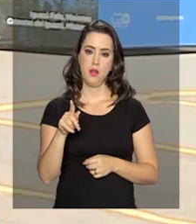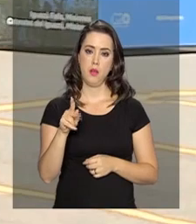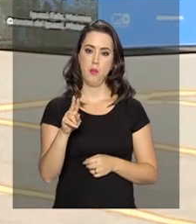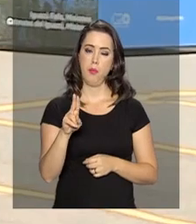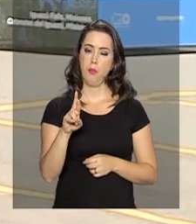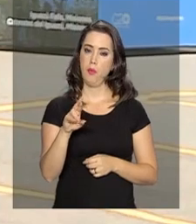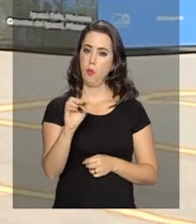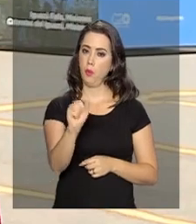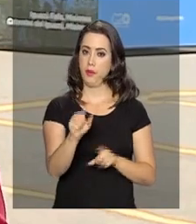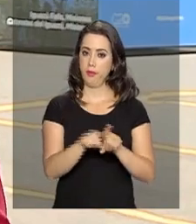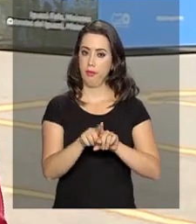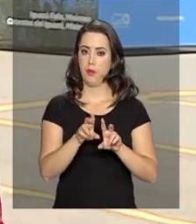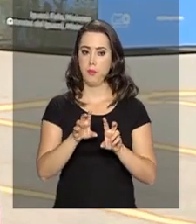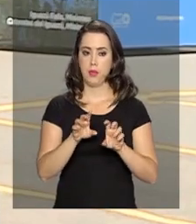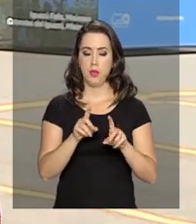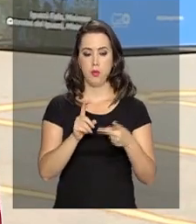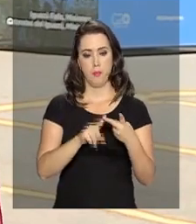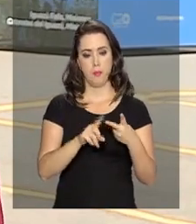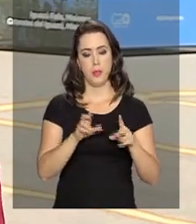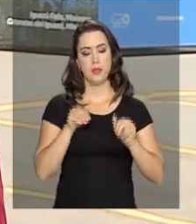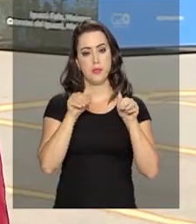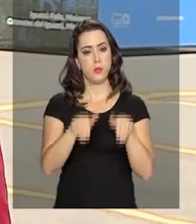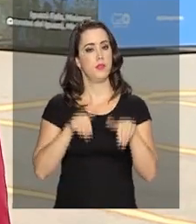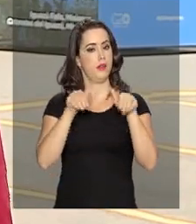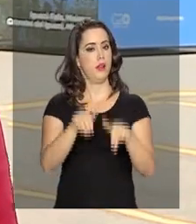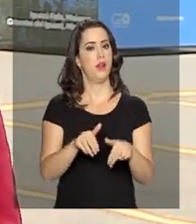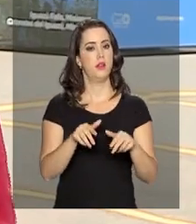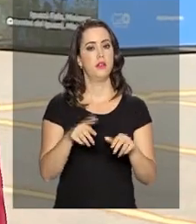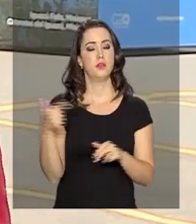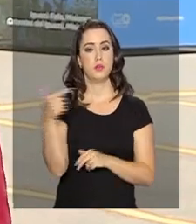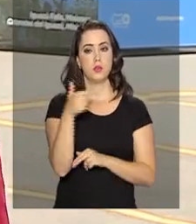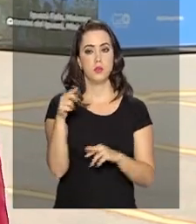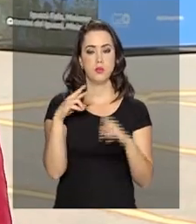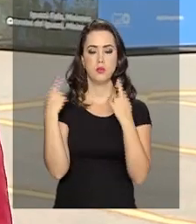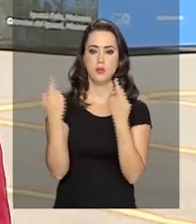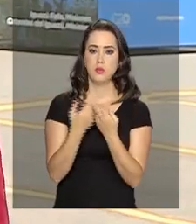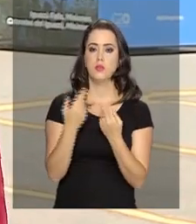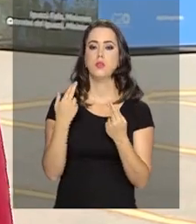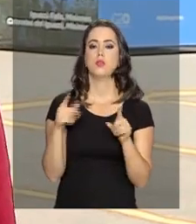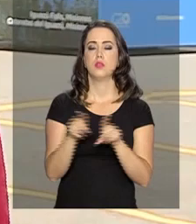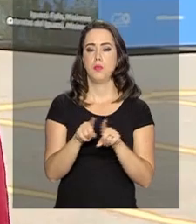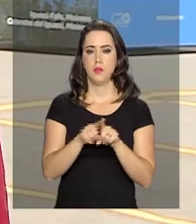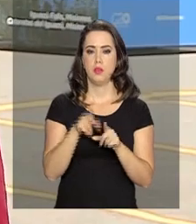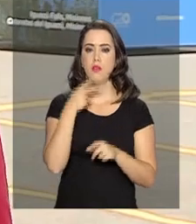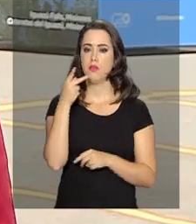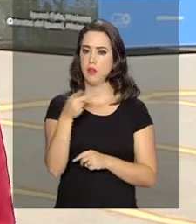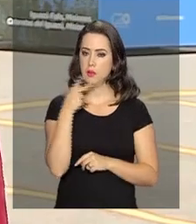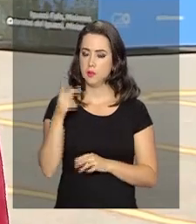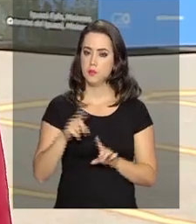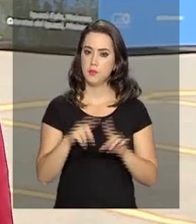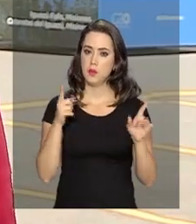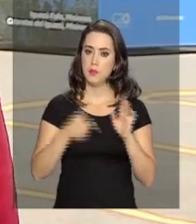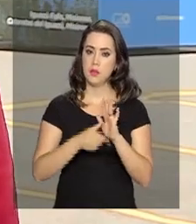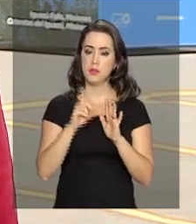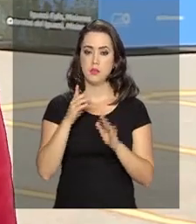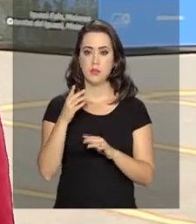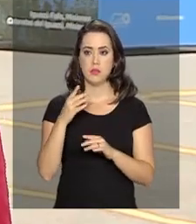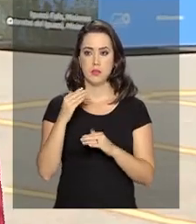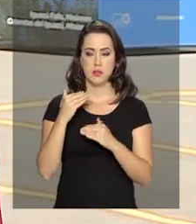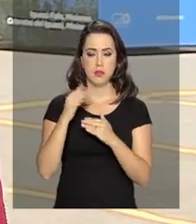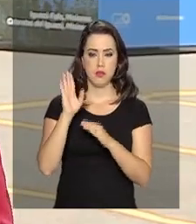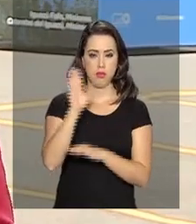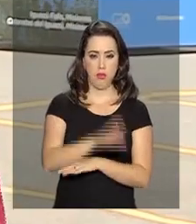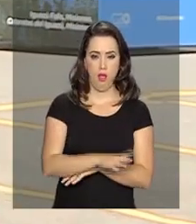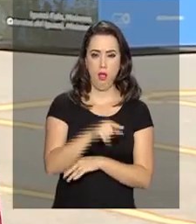e também uma segunda sessão plenária onde Michel Temer deve discursar. Mais tarde à